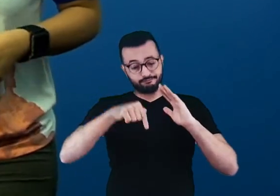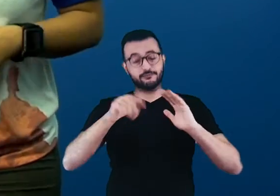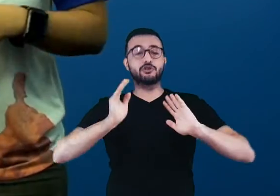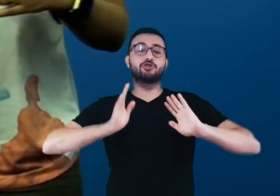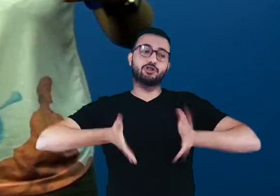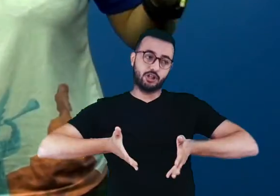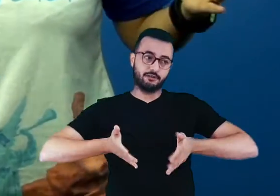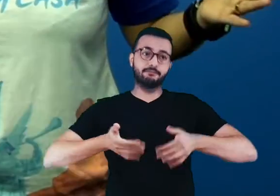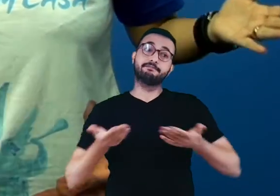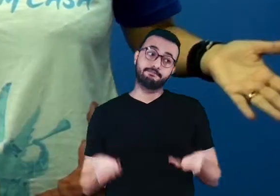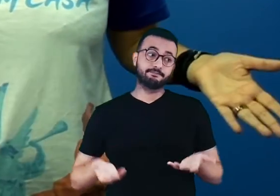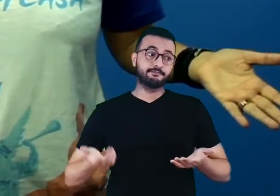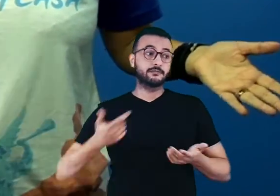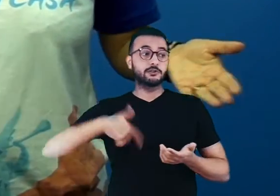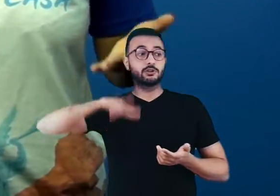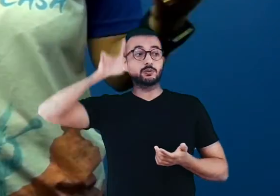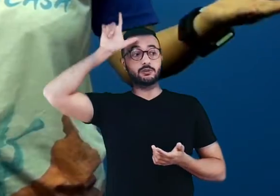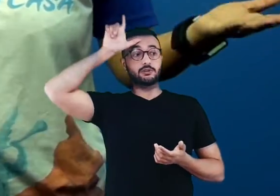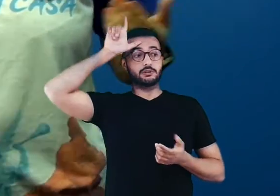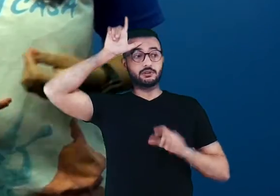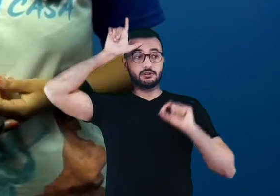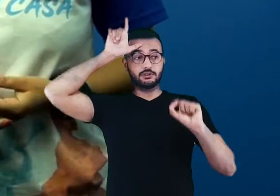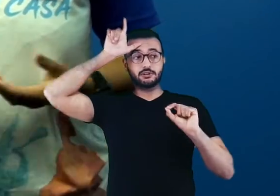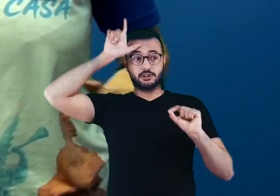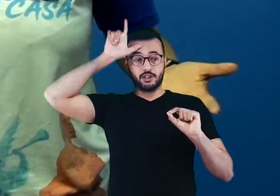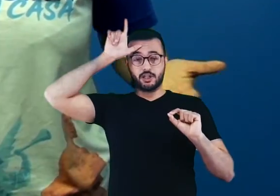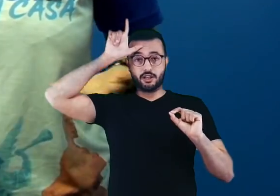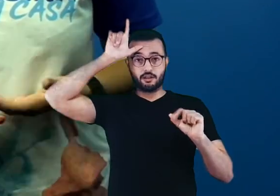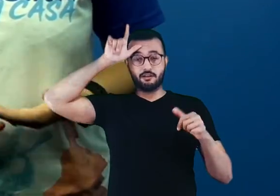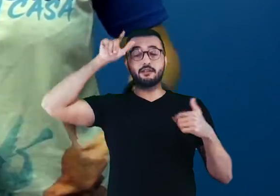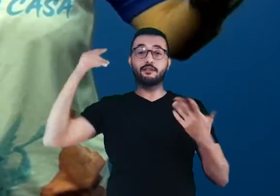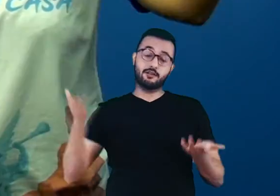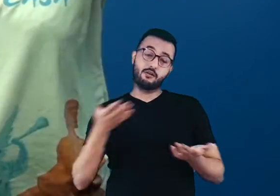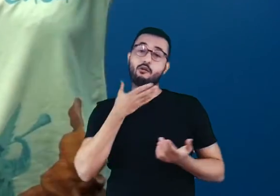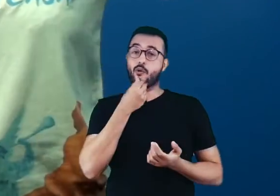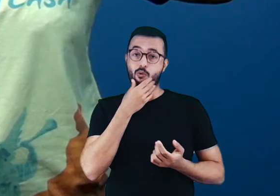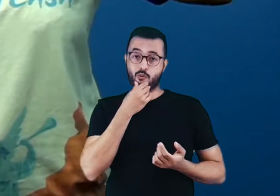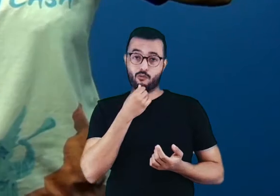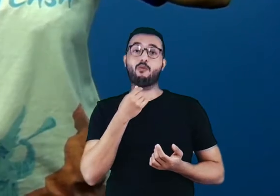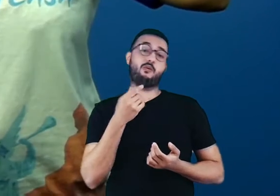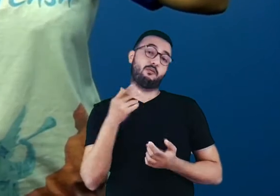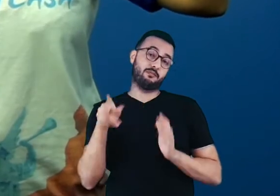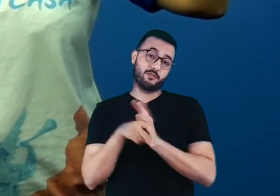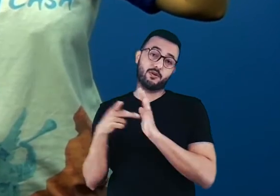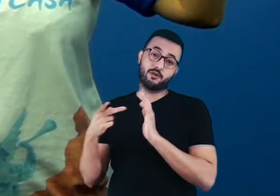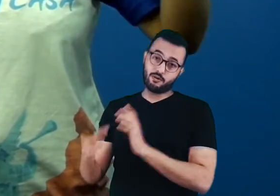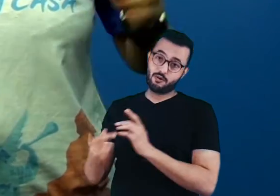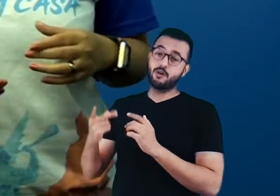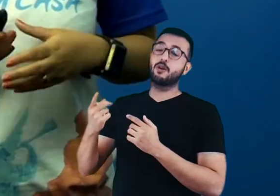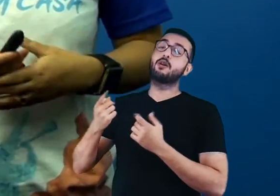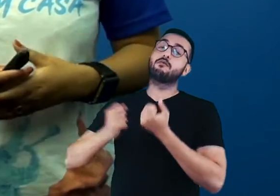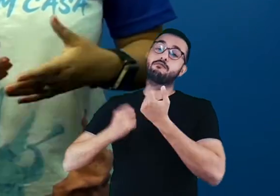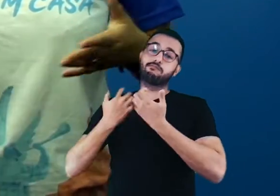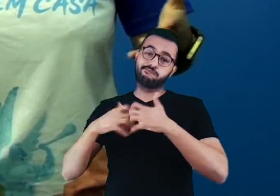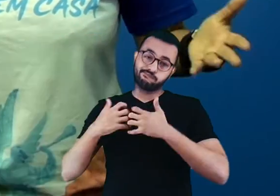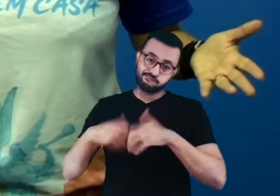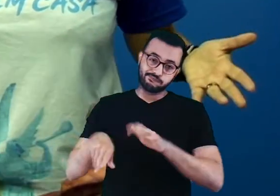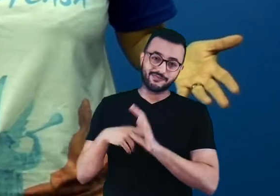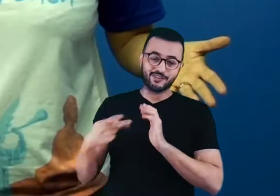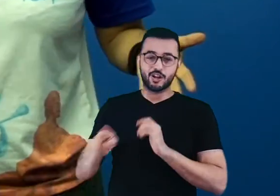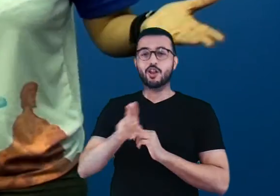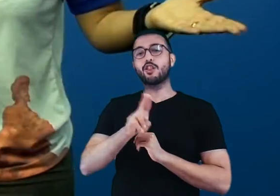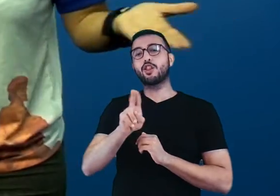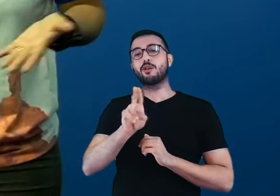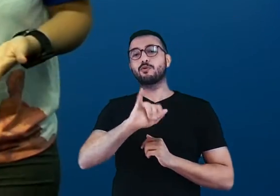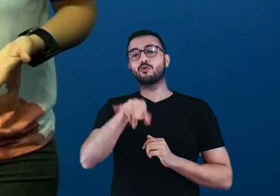tá? Então, quem assumiu a liderança? Nada menos como o senhor de engenho, que também era o governador do estado, João